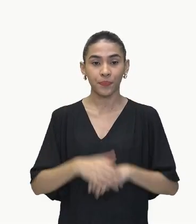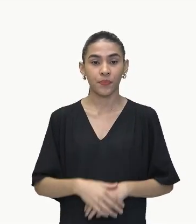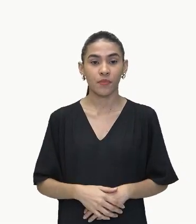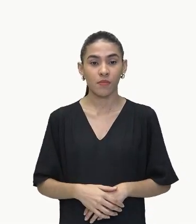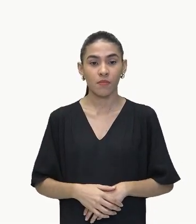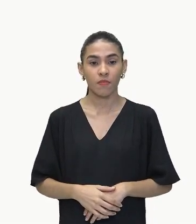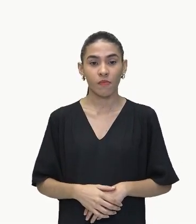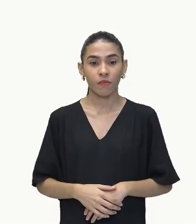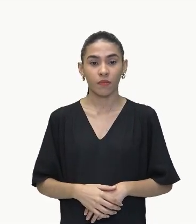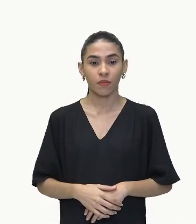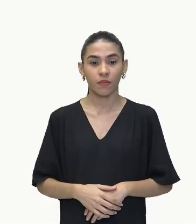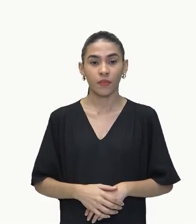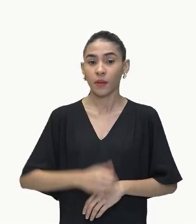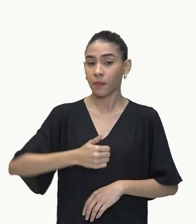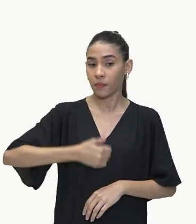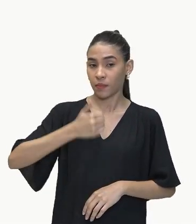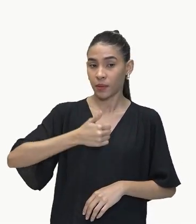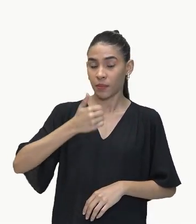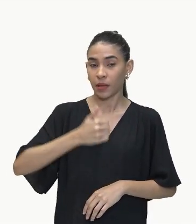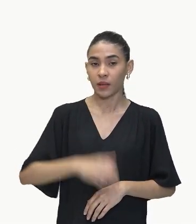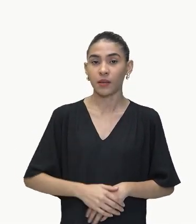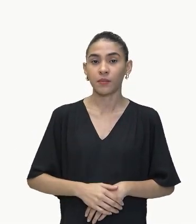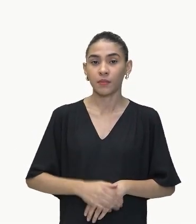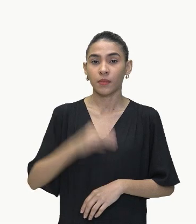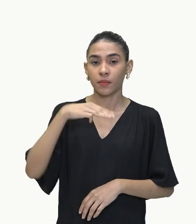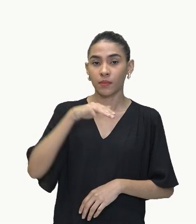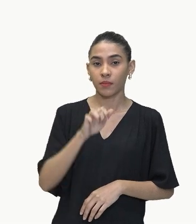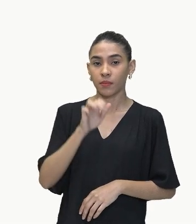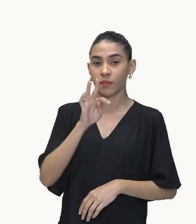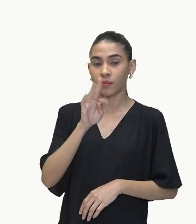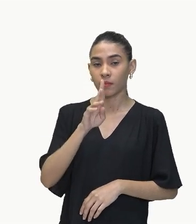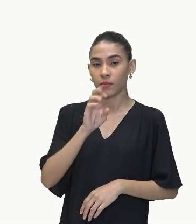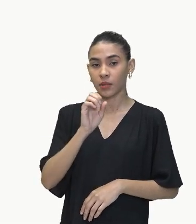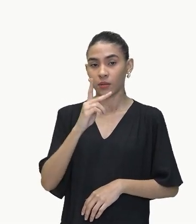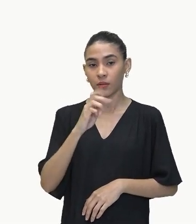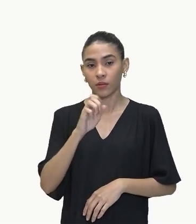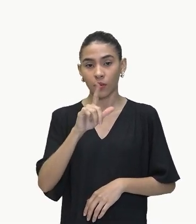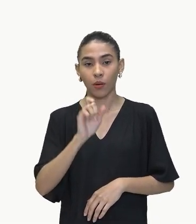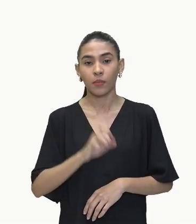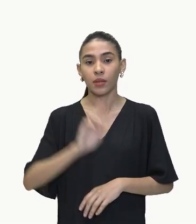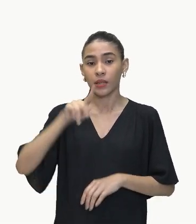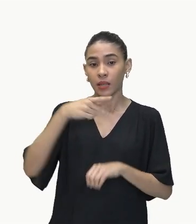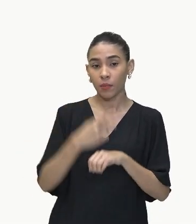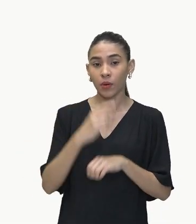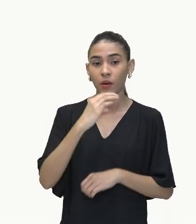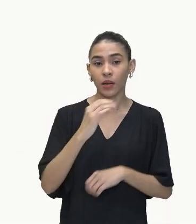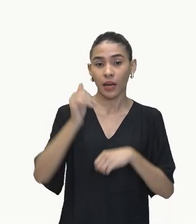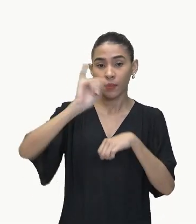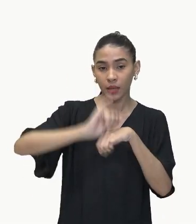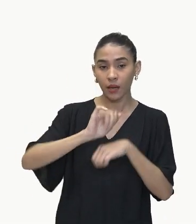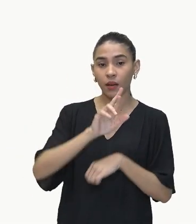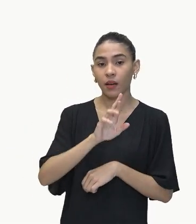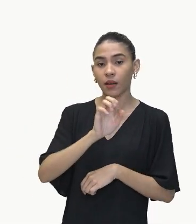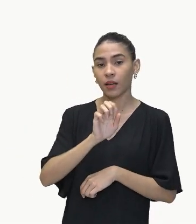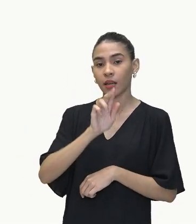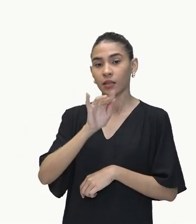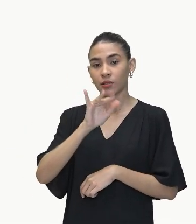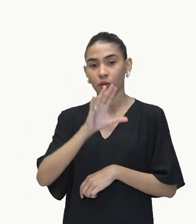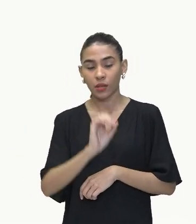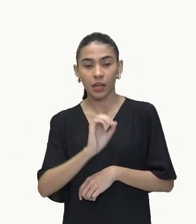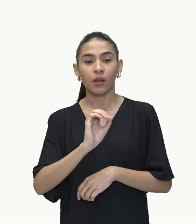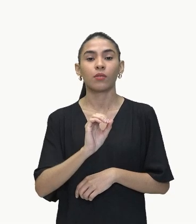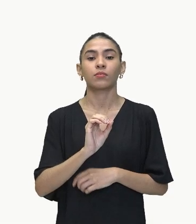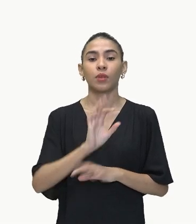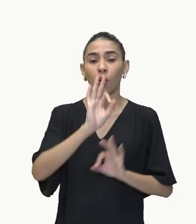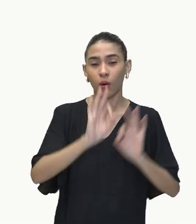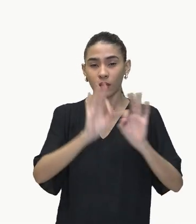aqui, primeiro, as metrópoles, depois capitais regionais, centros subregionais, centros de zona